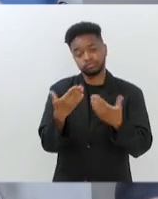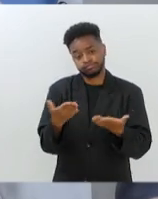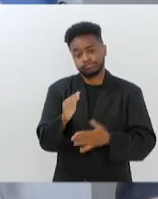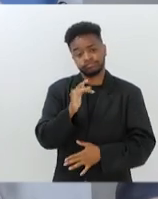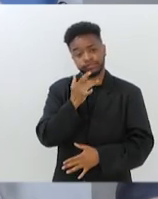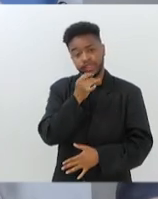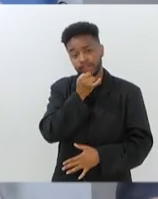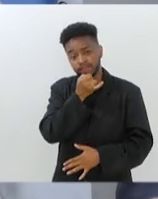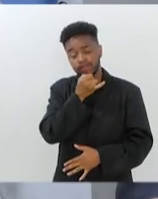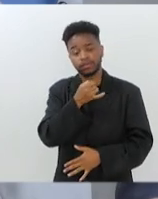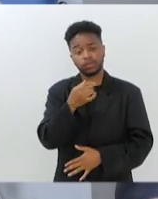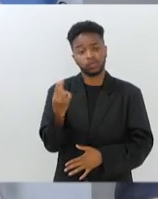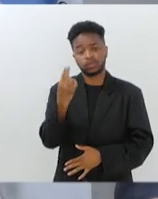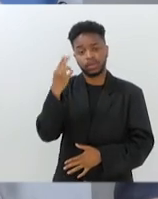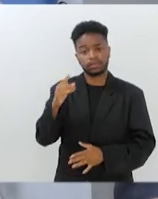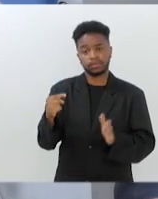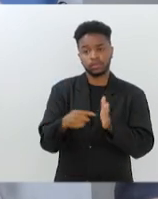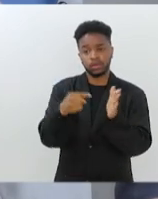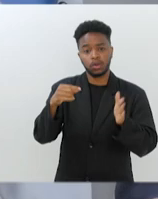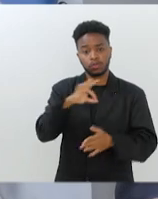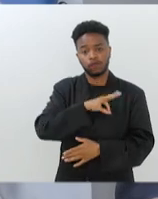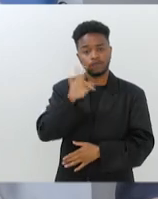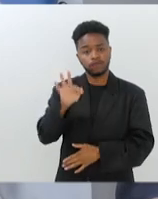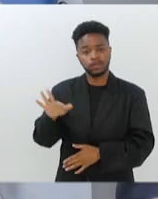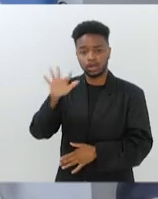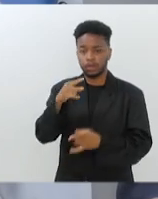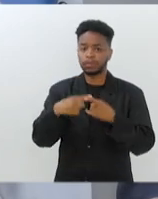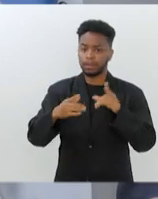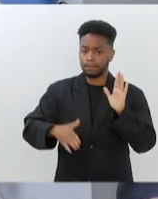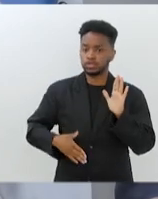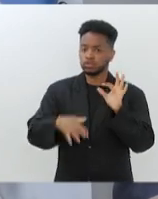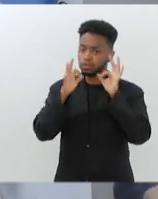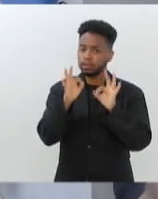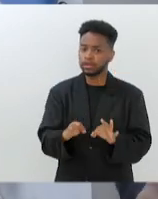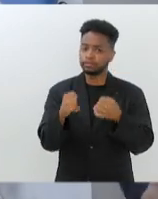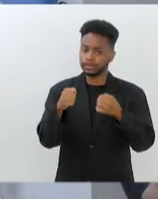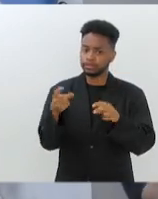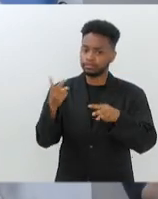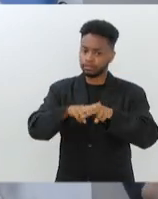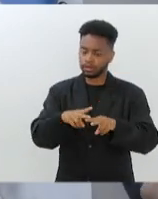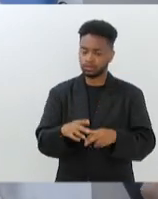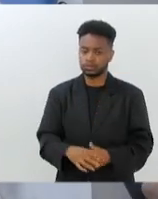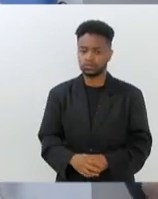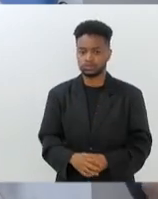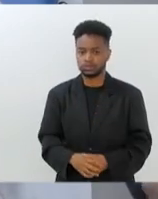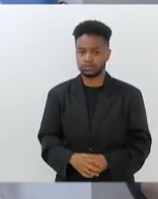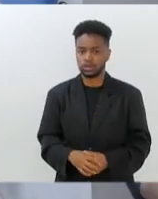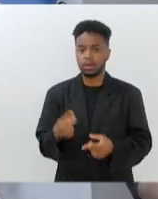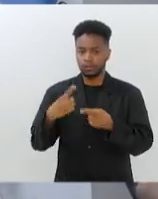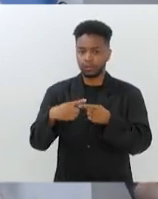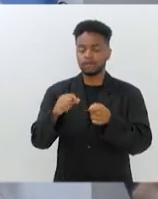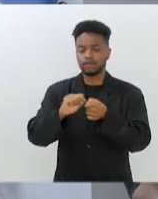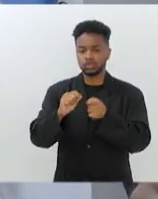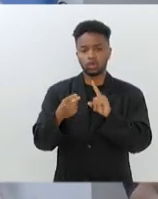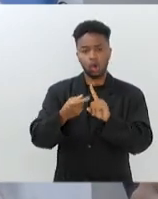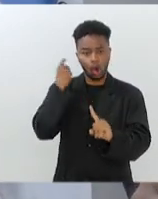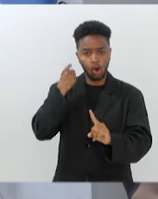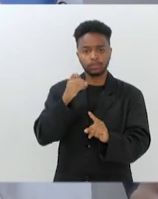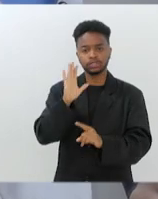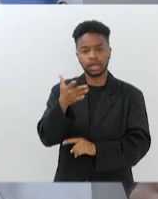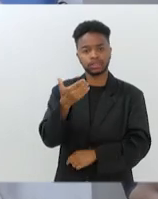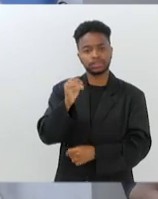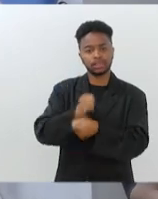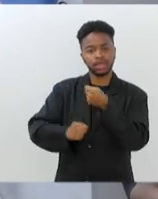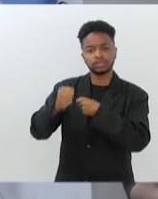deu para para denunciar a polícia federal que aquele ali é bandido que tem que est preso deu um golpe há mais de 10